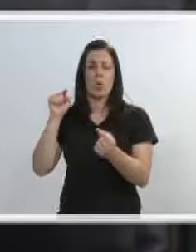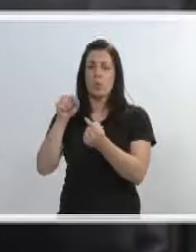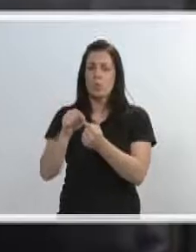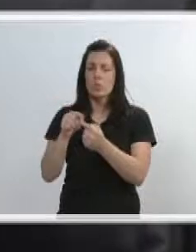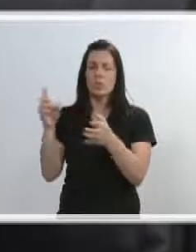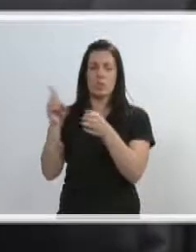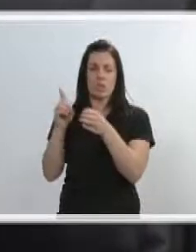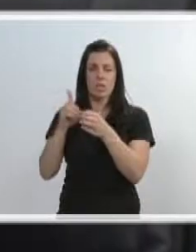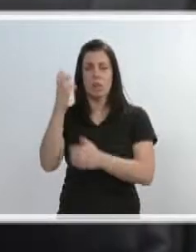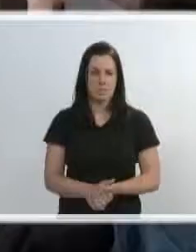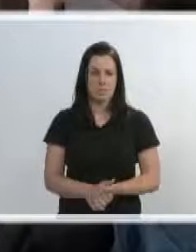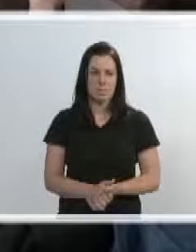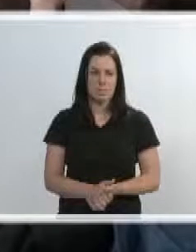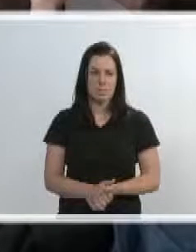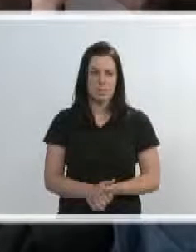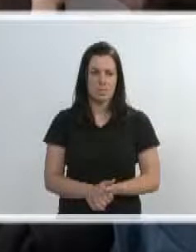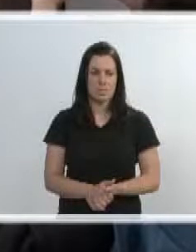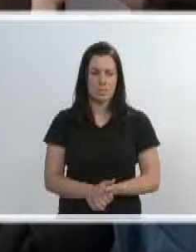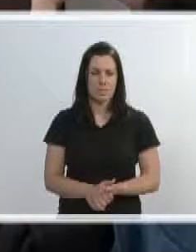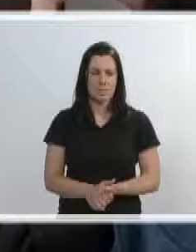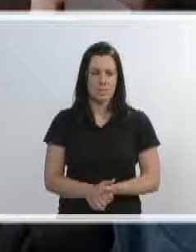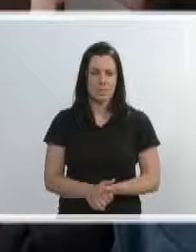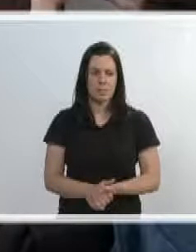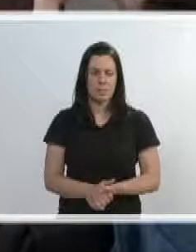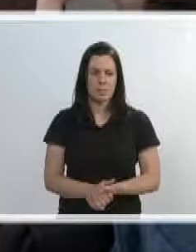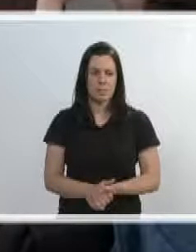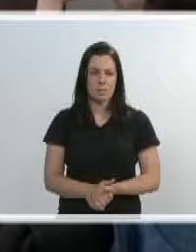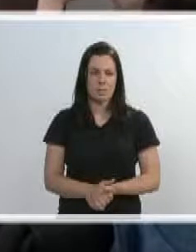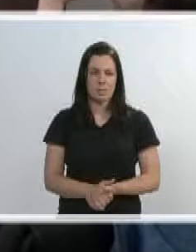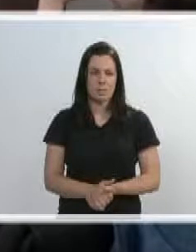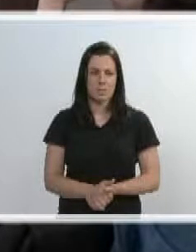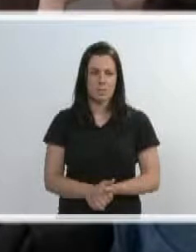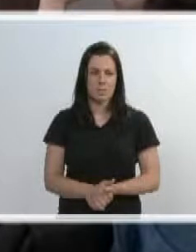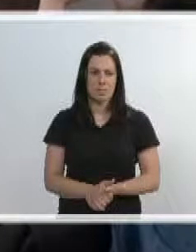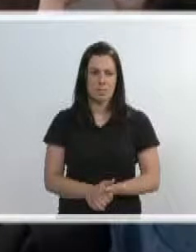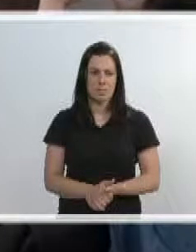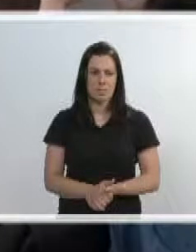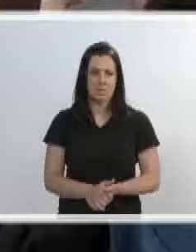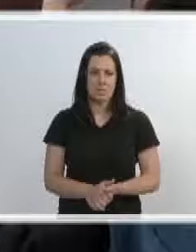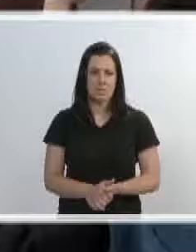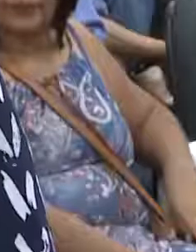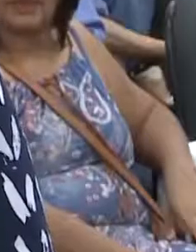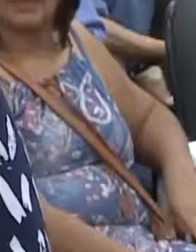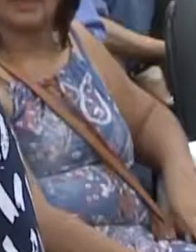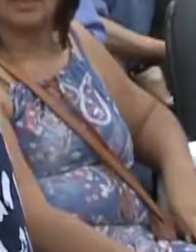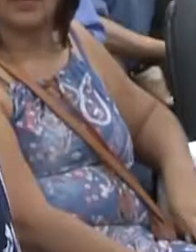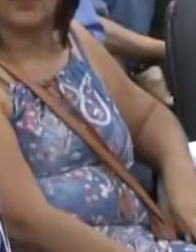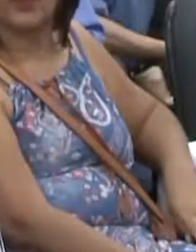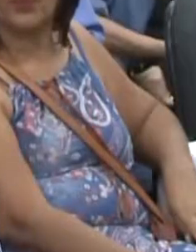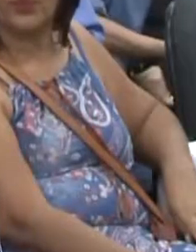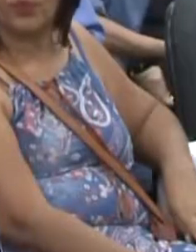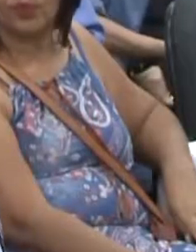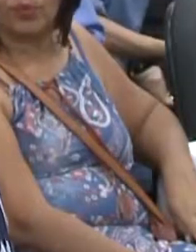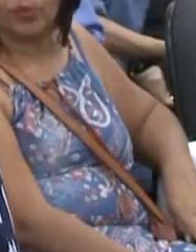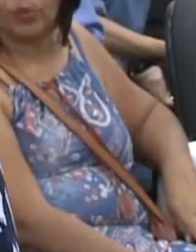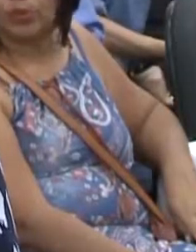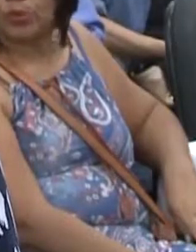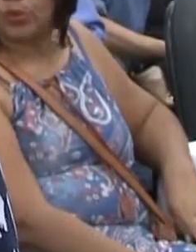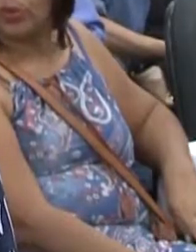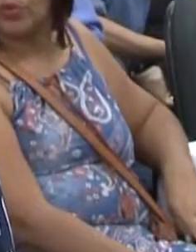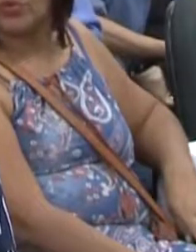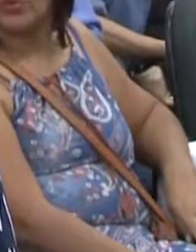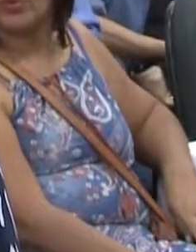gente poder aprender e ensinar muito, desde a família, os amigos, a comunidade, a sociedade, porque